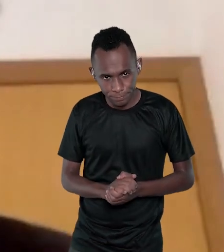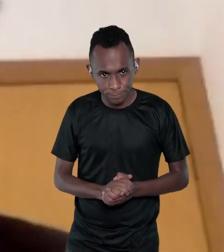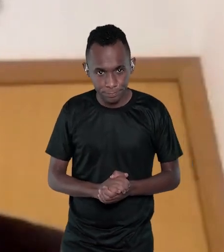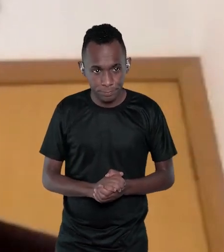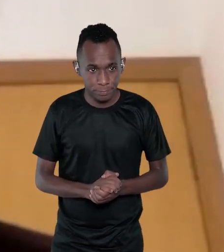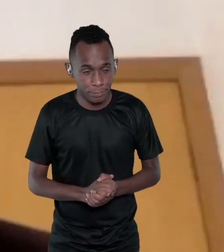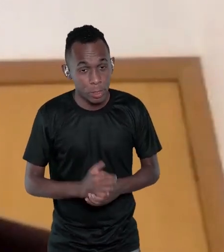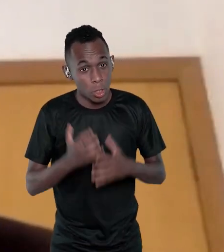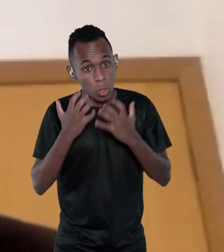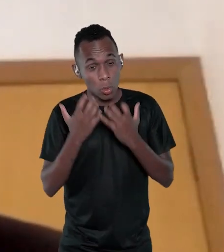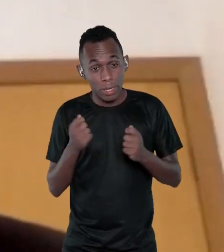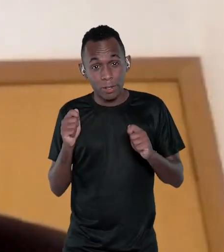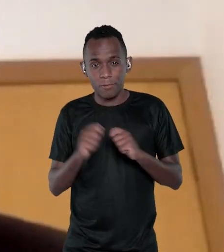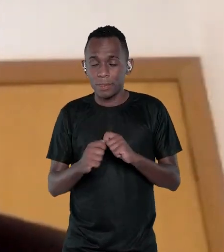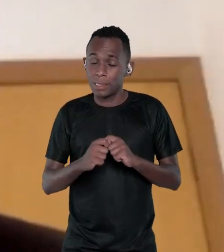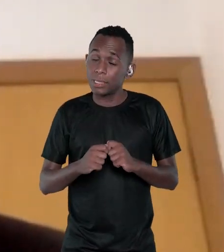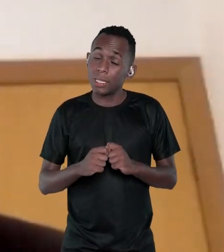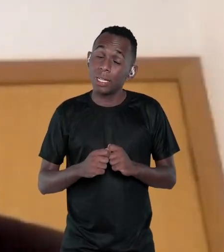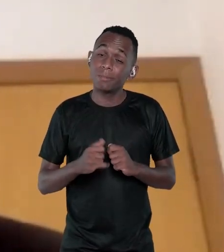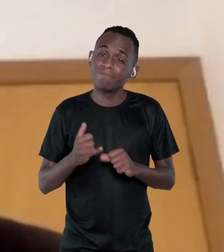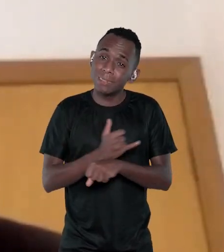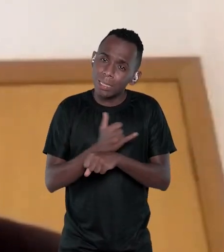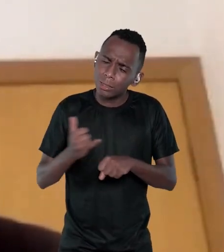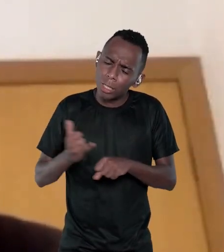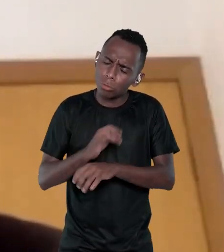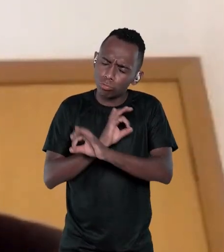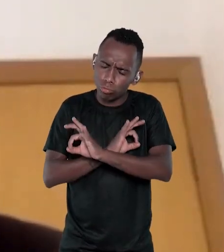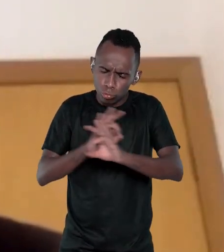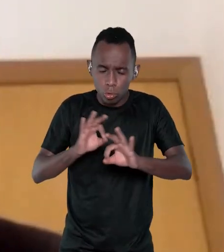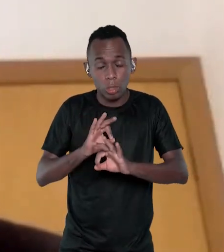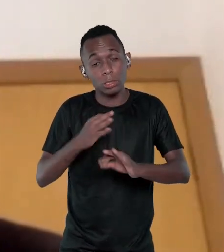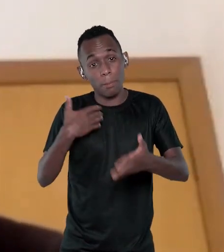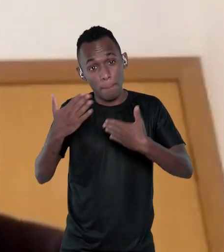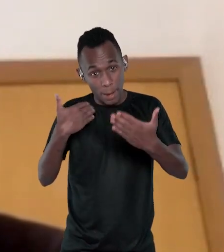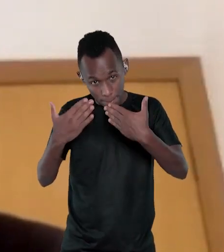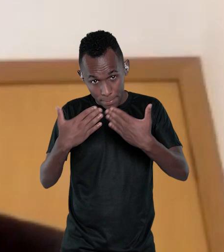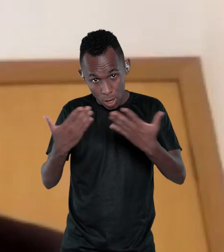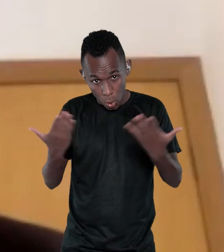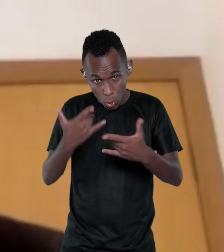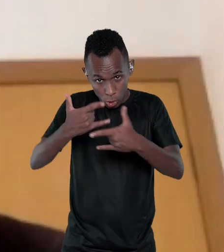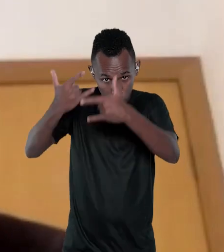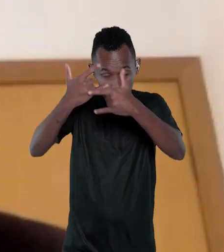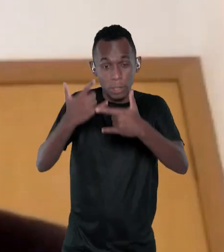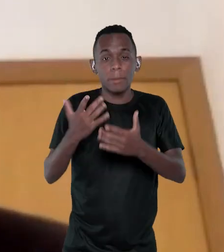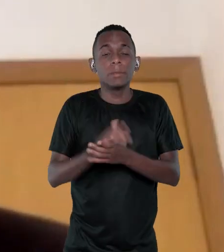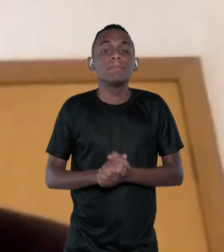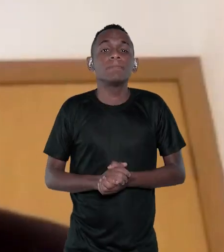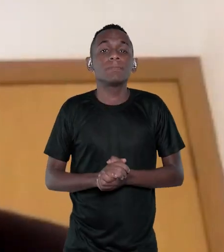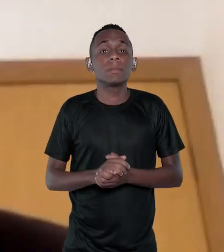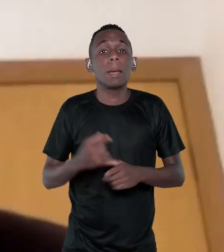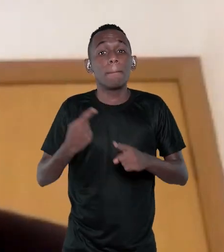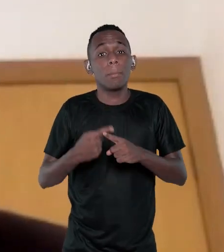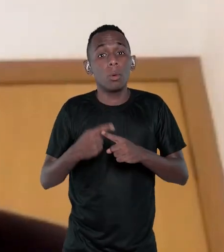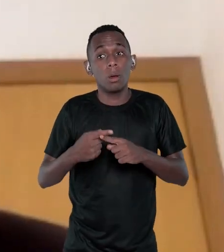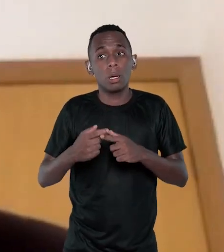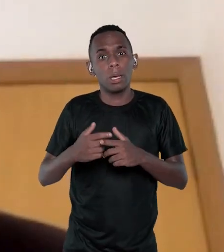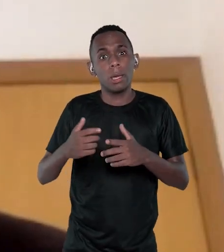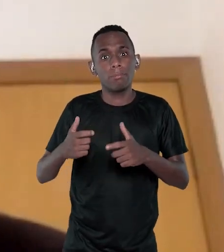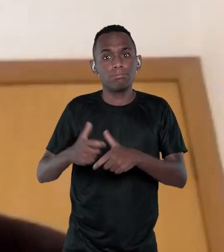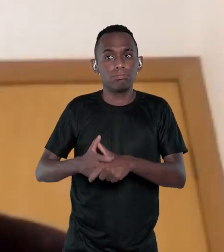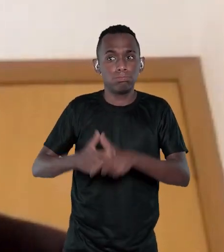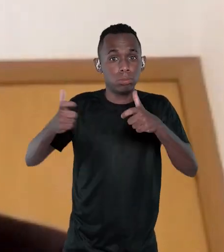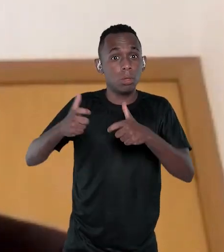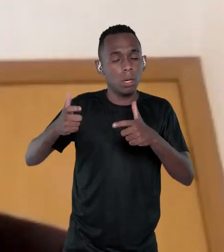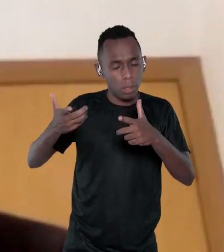que eu fiz uma coisa que eu quero fazer. Estou achando ótimo estar aqui Sempre um Papo,